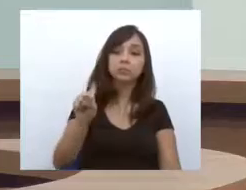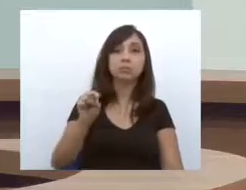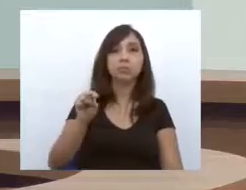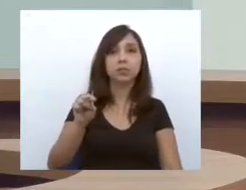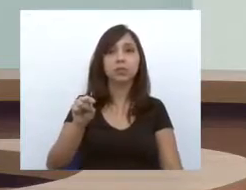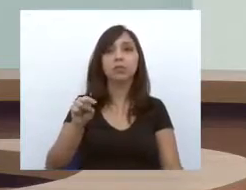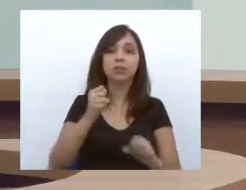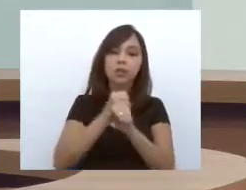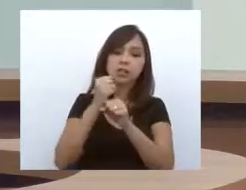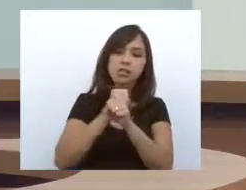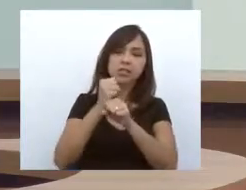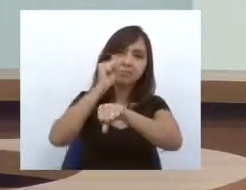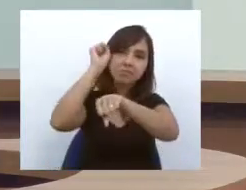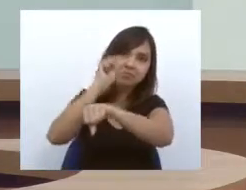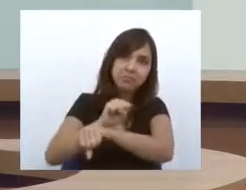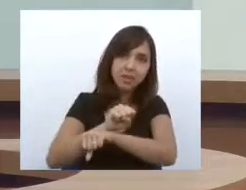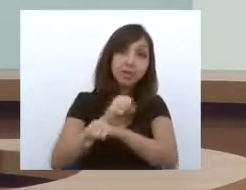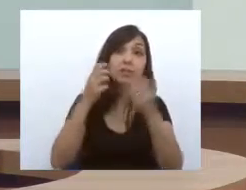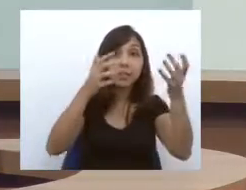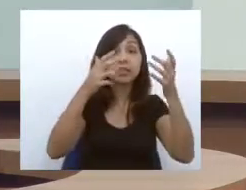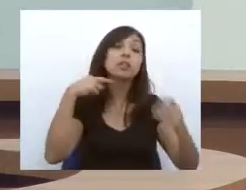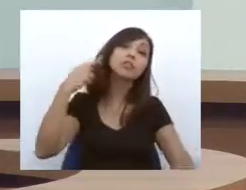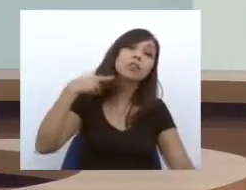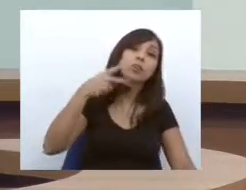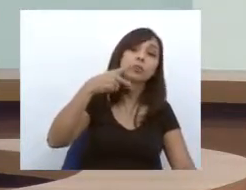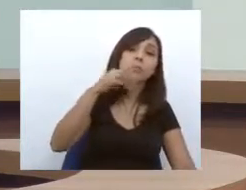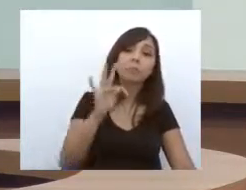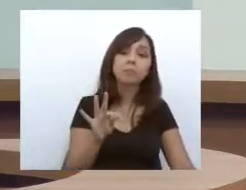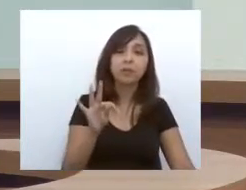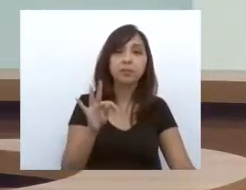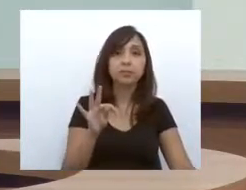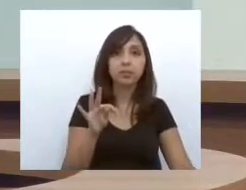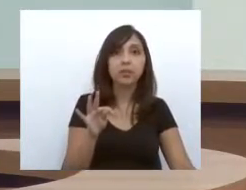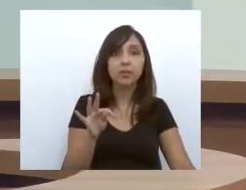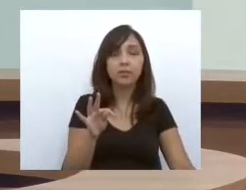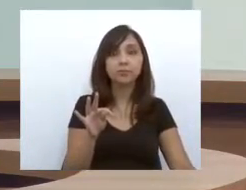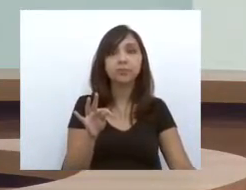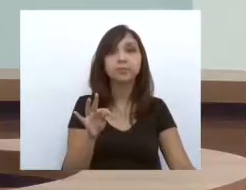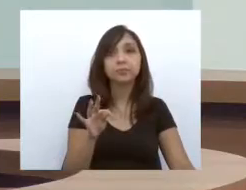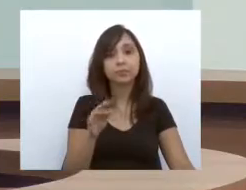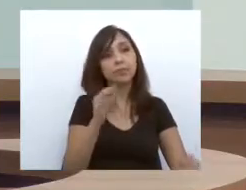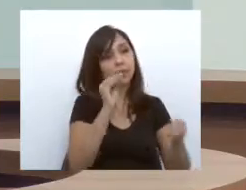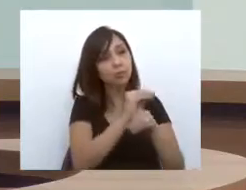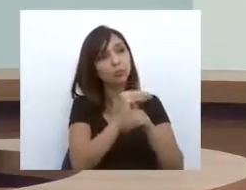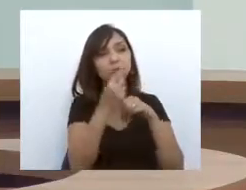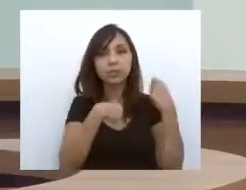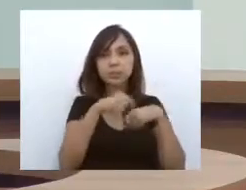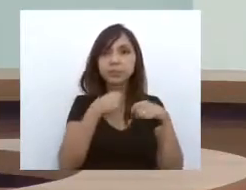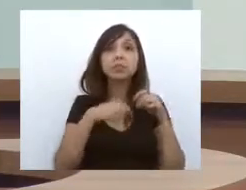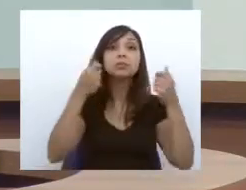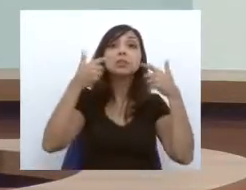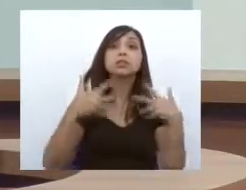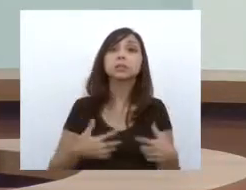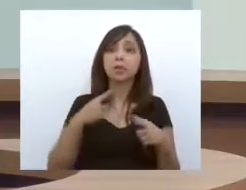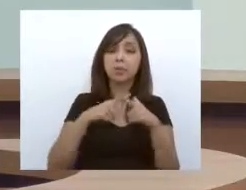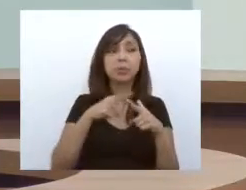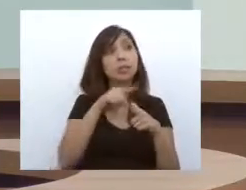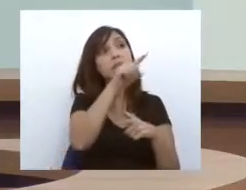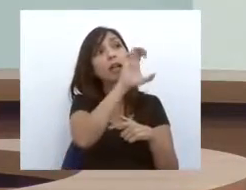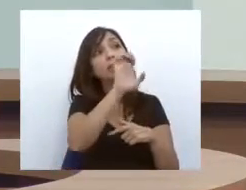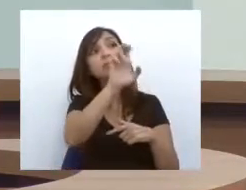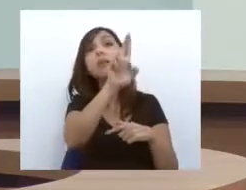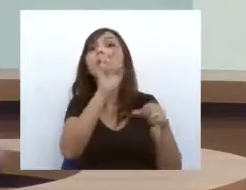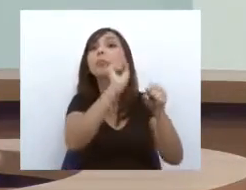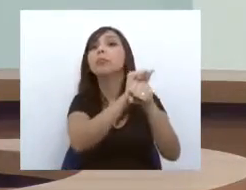de 3 anos parado. Queria que algum vereador do PT, daqui que é ligado à administração, pudesse me explicar porque aquele céu foi